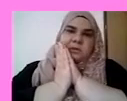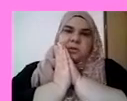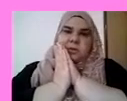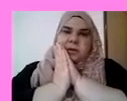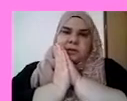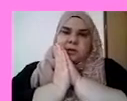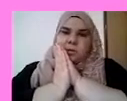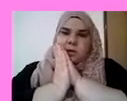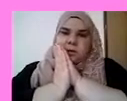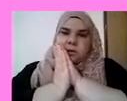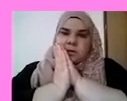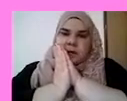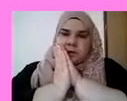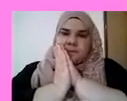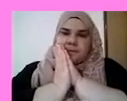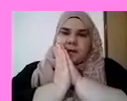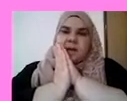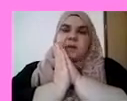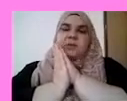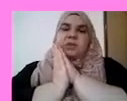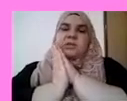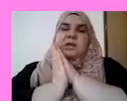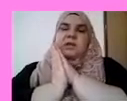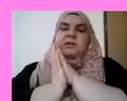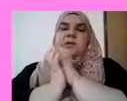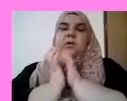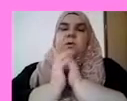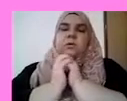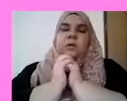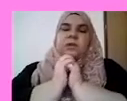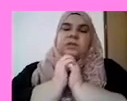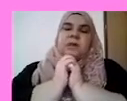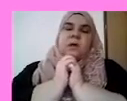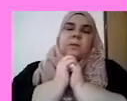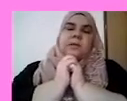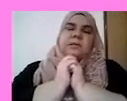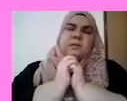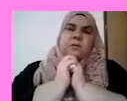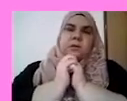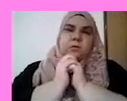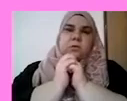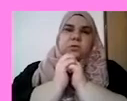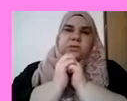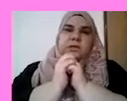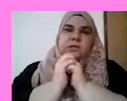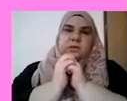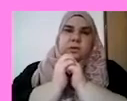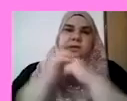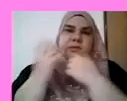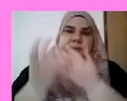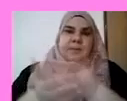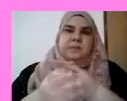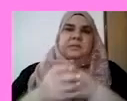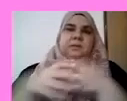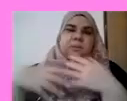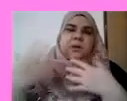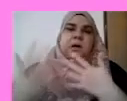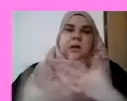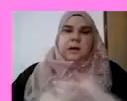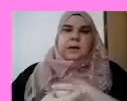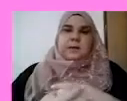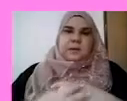lado, sem sobrar nenhum ângulo, nada, tá? Dizer que são congruentes é algo parecido com dizer que são iguais. Isso a